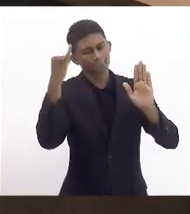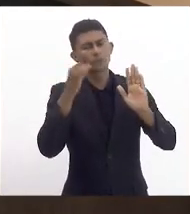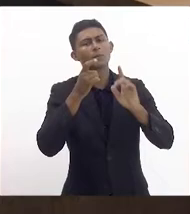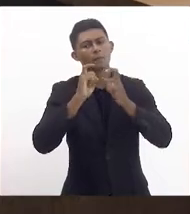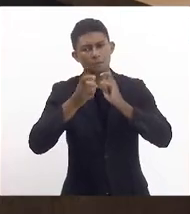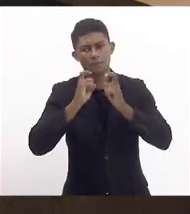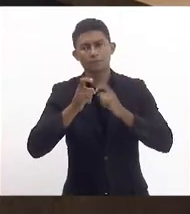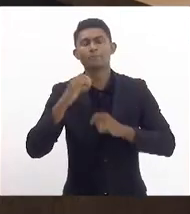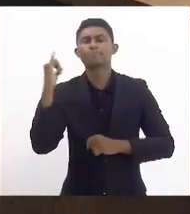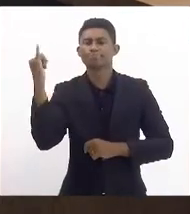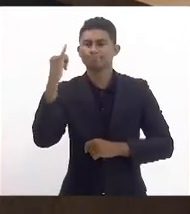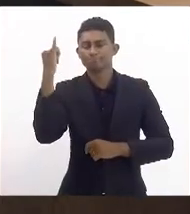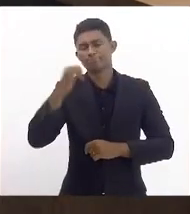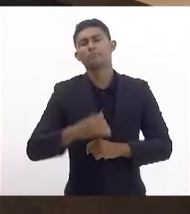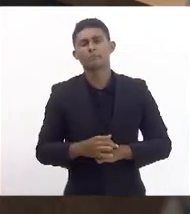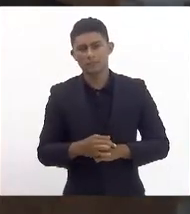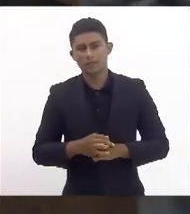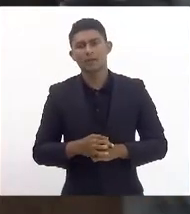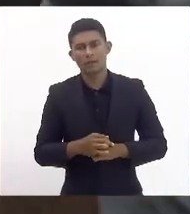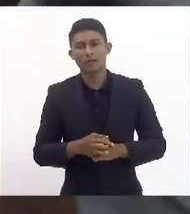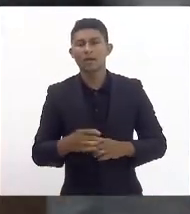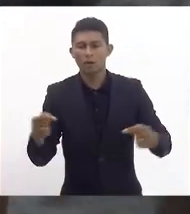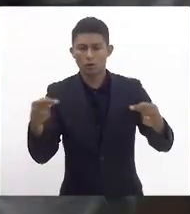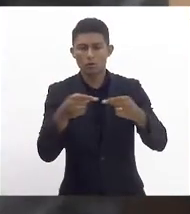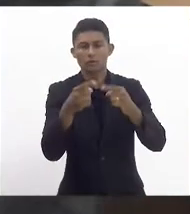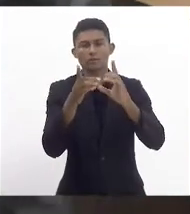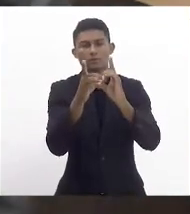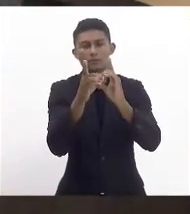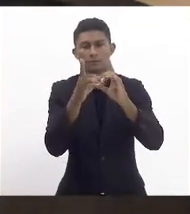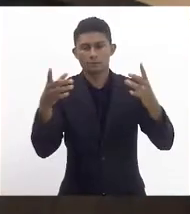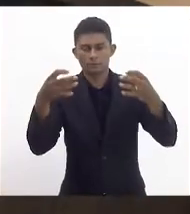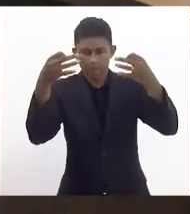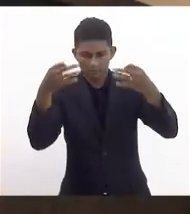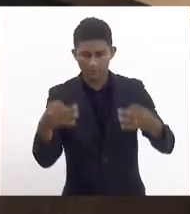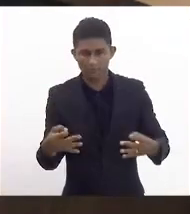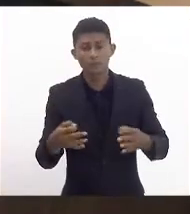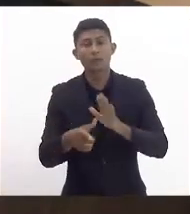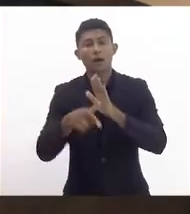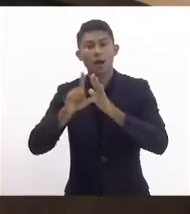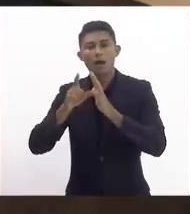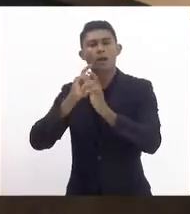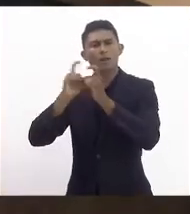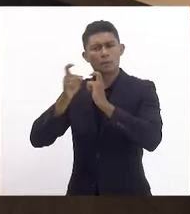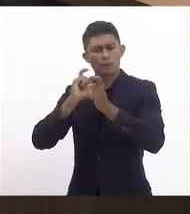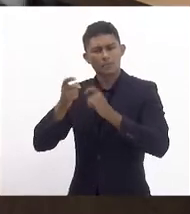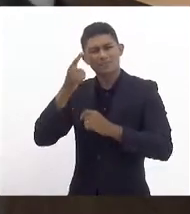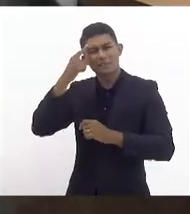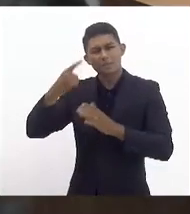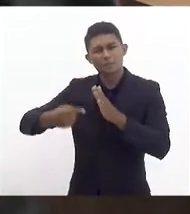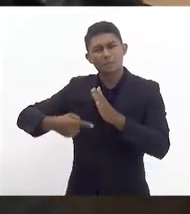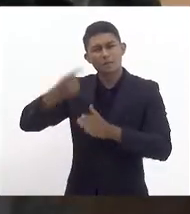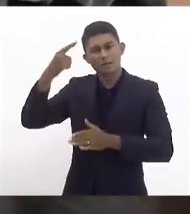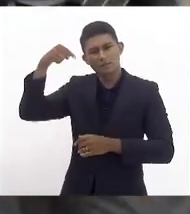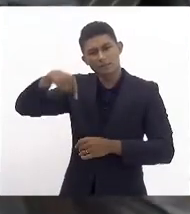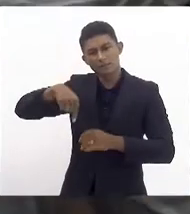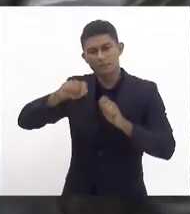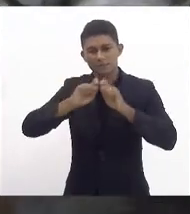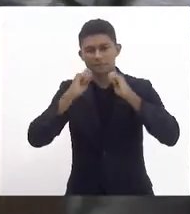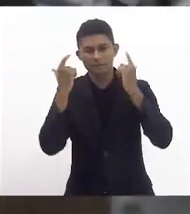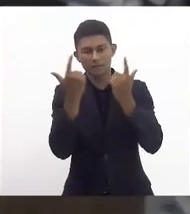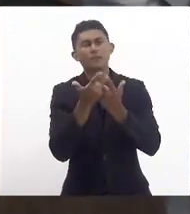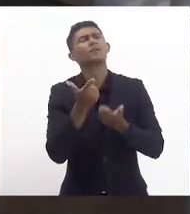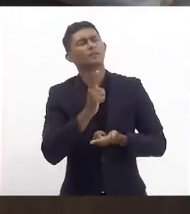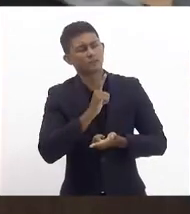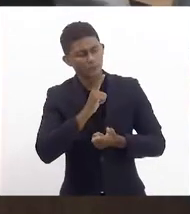bastante devido, ele fortalece a nossa democracia, foi um debate bem aclamado aqui da primeira vez que passou na casa, foi um debate